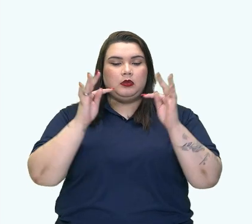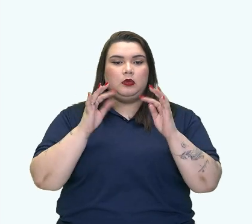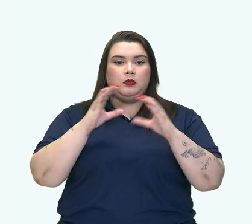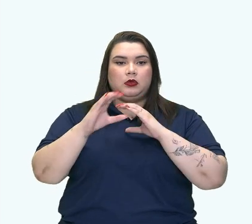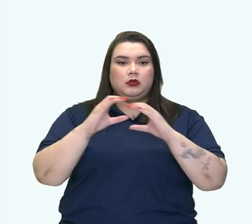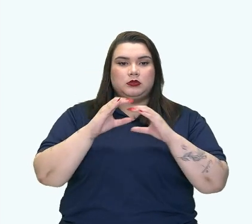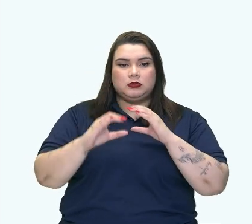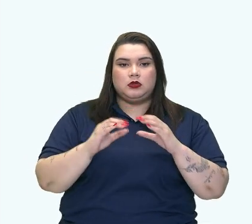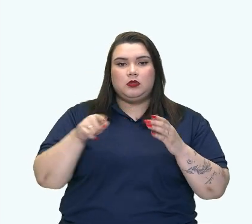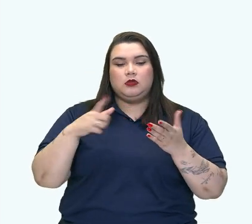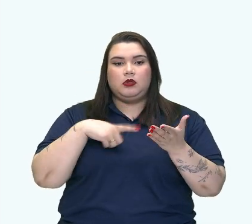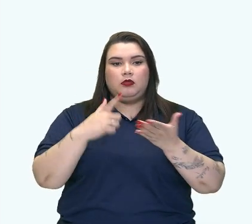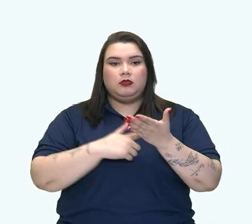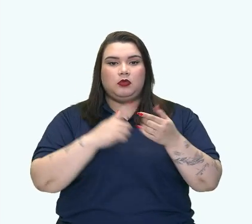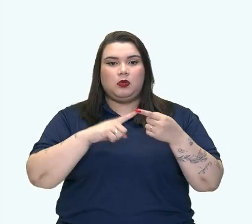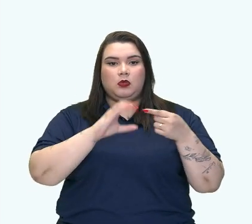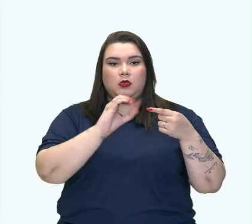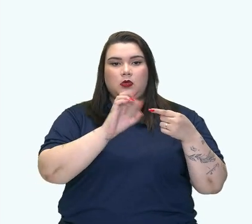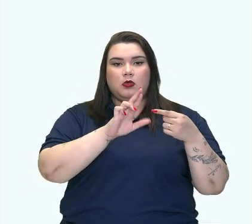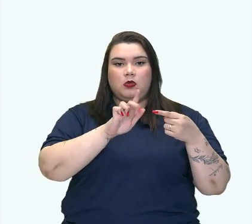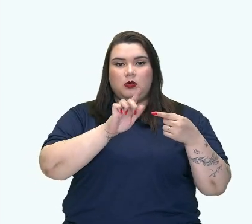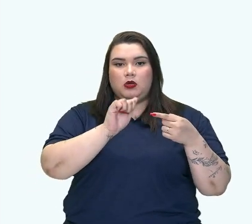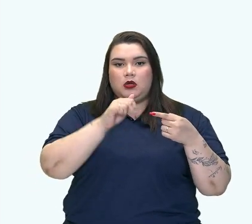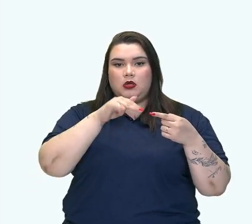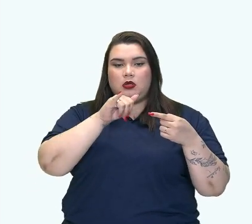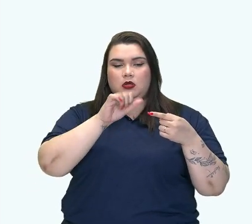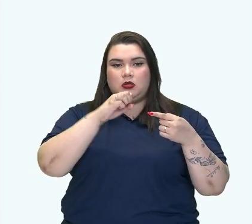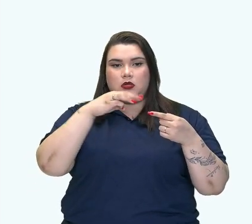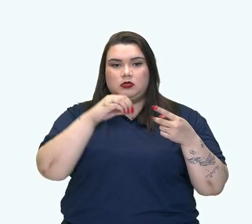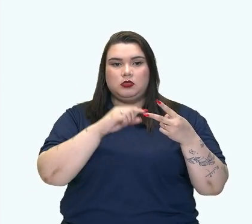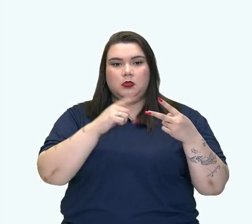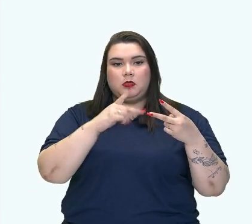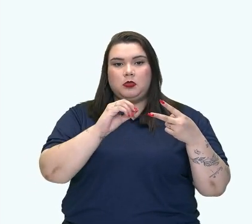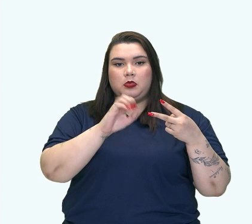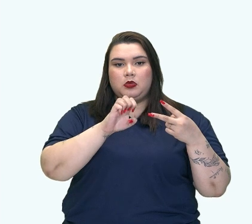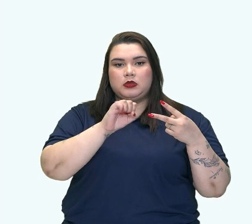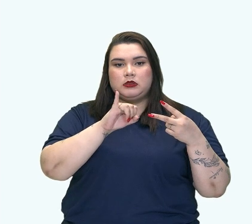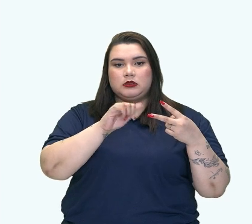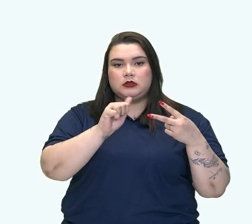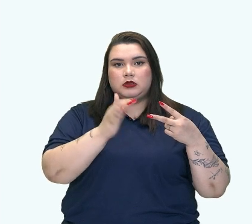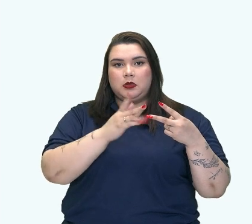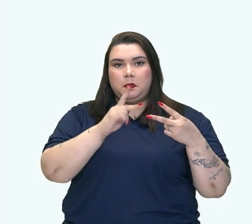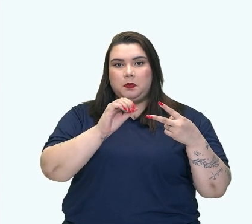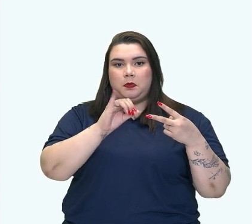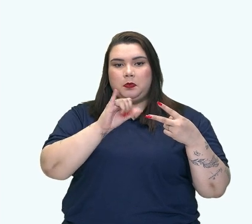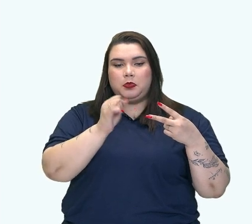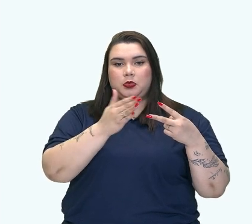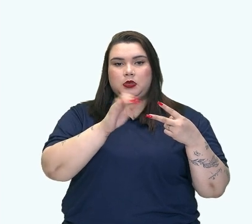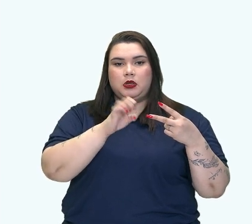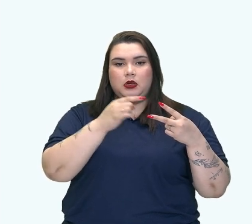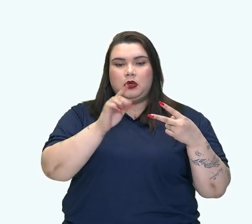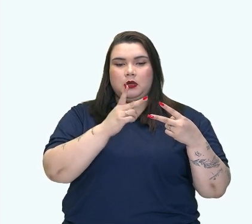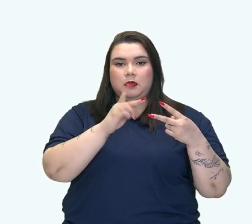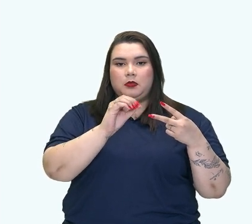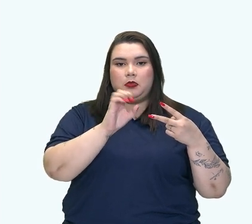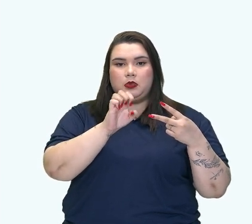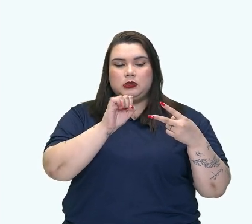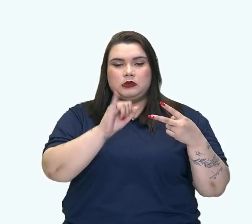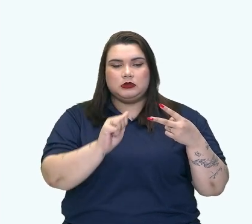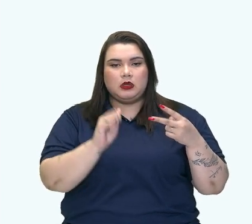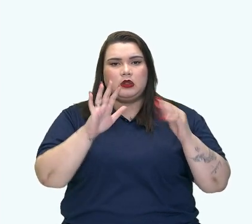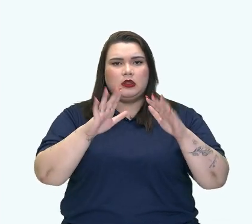temos o Organismo, Poesia, Pois é Poesia. E aí a gente tem esse elemento nessas cores bem